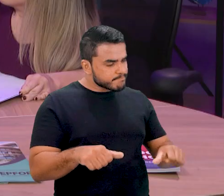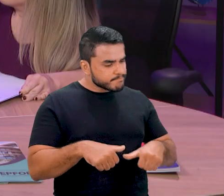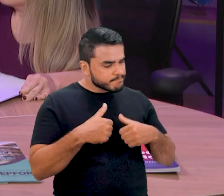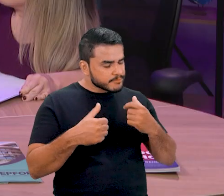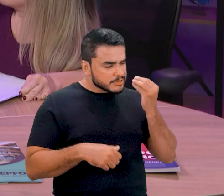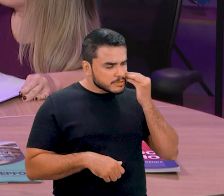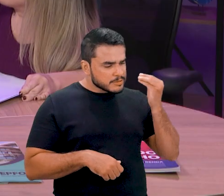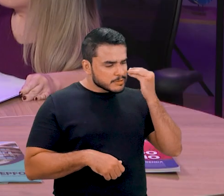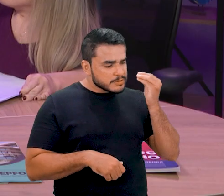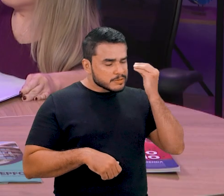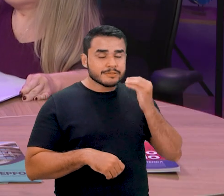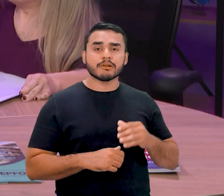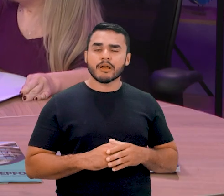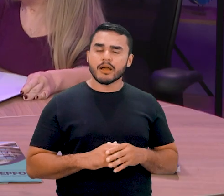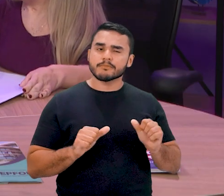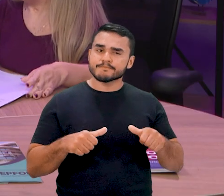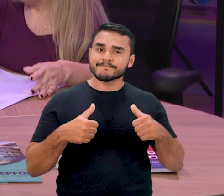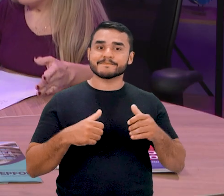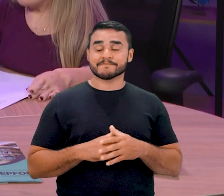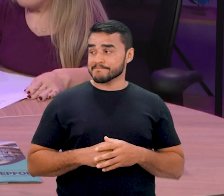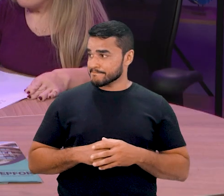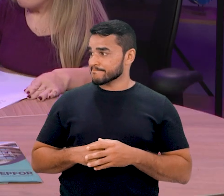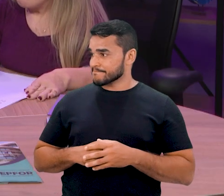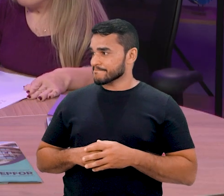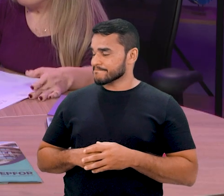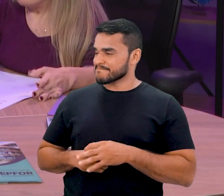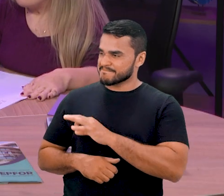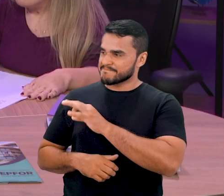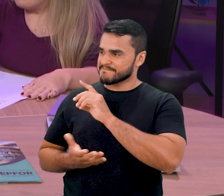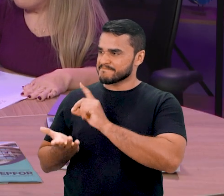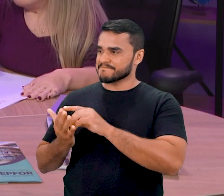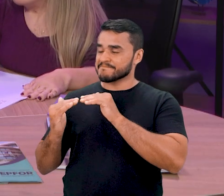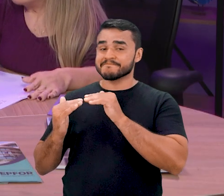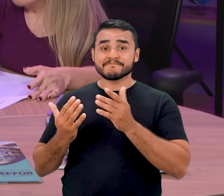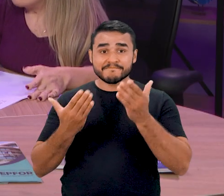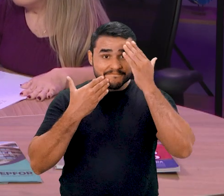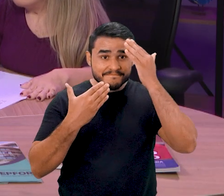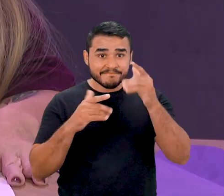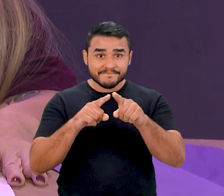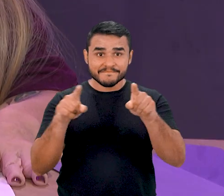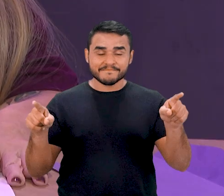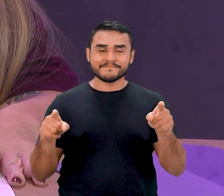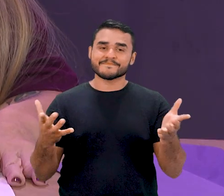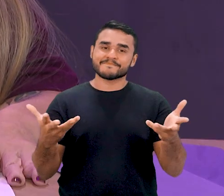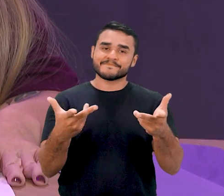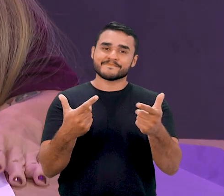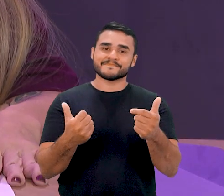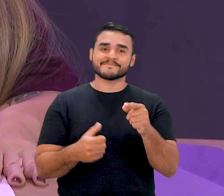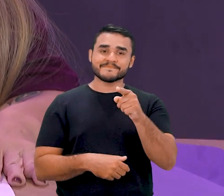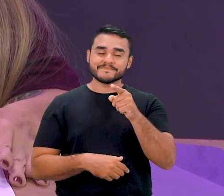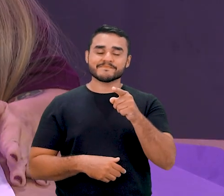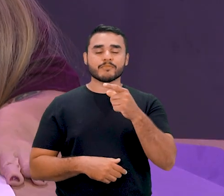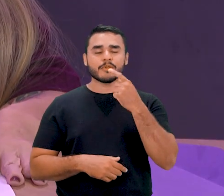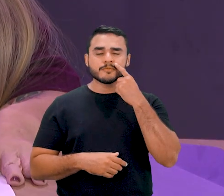um pouquinho. Verdade, verdade. Obrigada a todo mundo que nos assistiu hoje. Foi um momento muito rico, muito transformador. A gente teve esse poder de